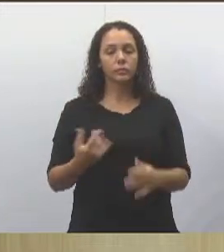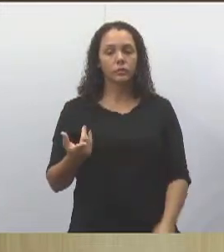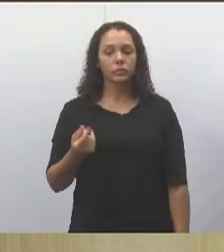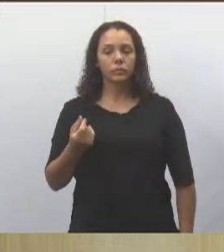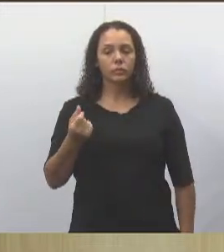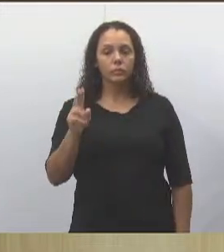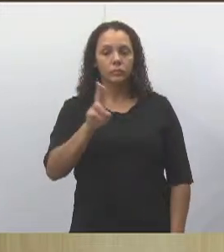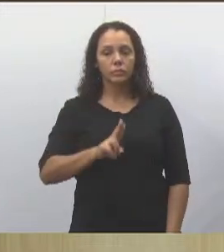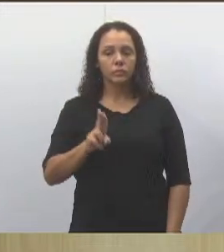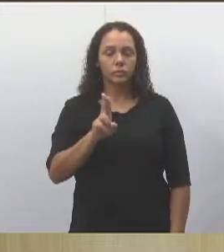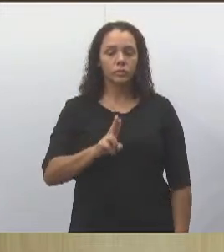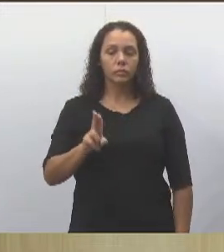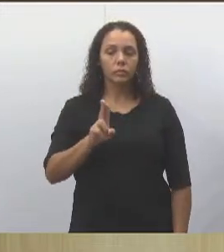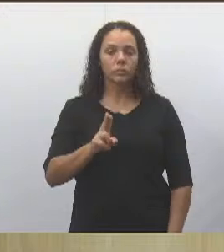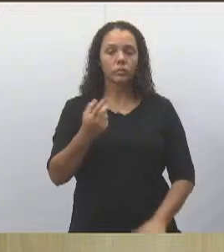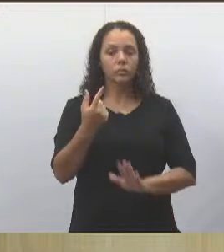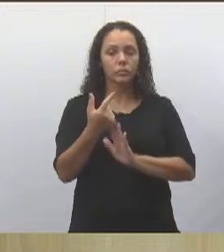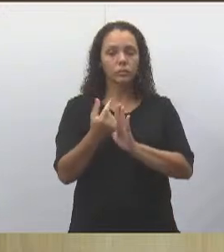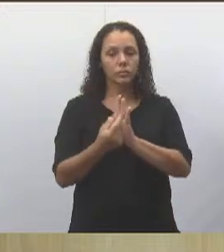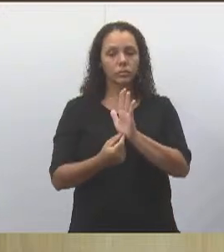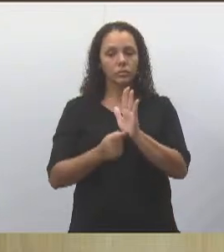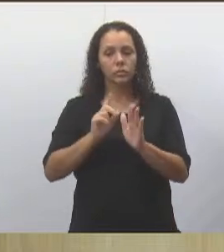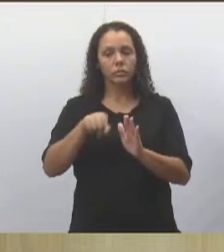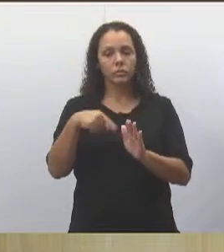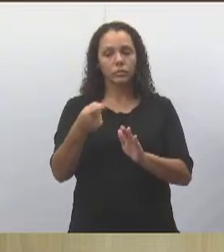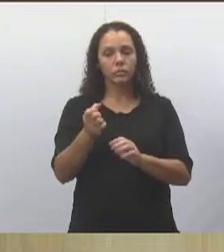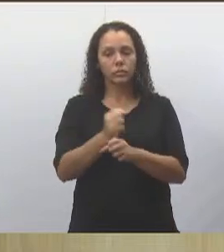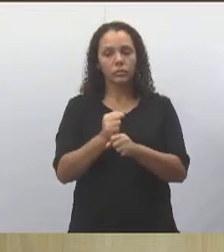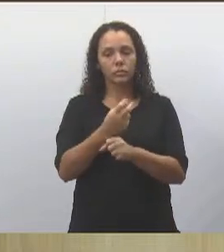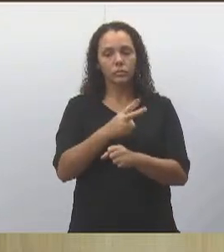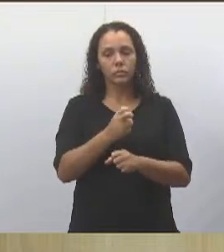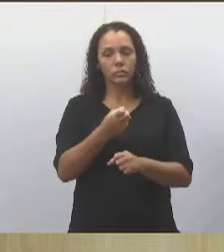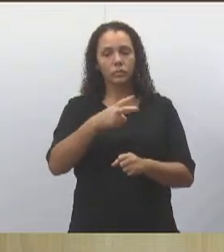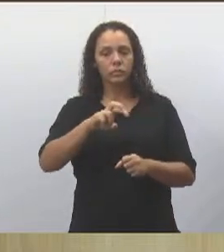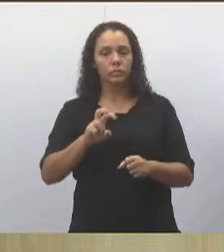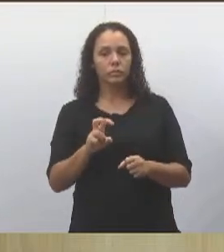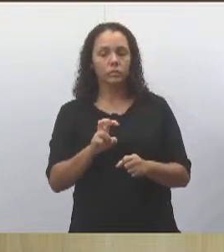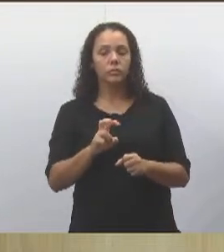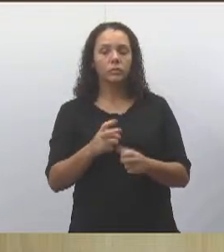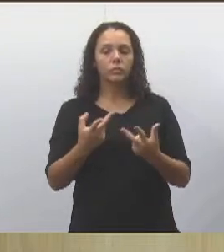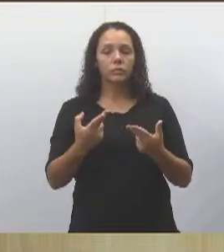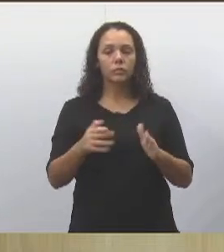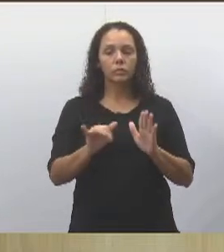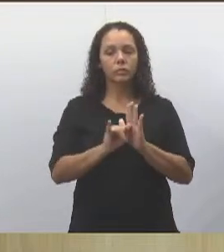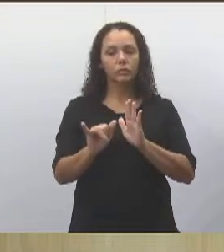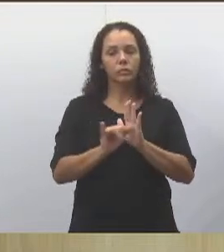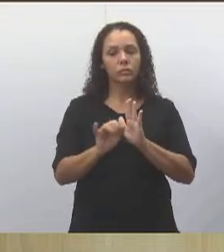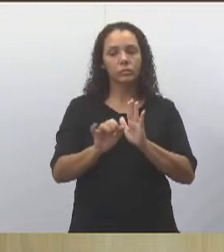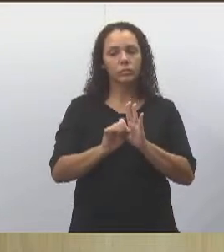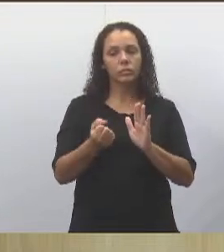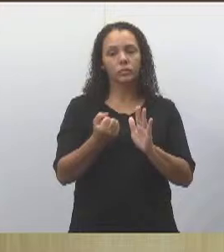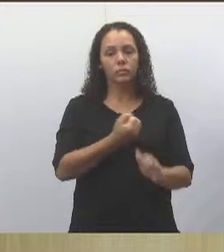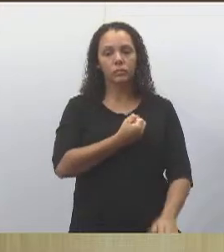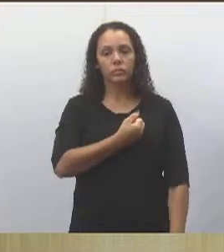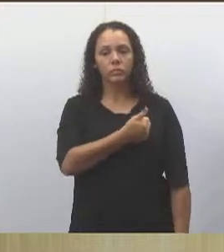despesas do município de Jacareí para o exercício 2025, conforme edital número